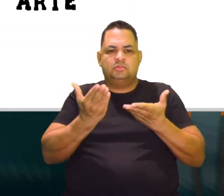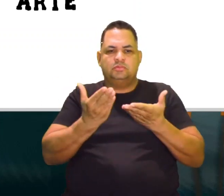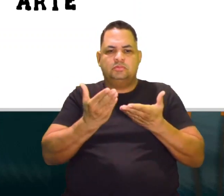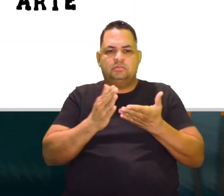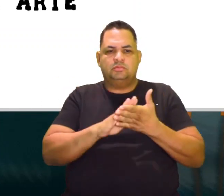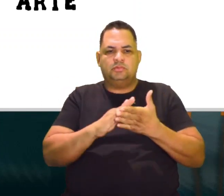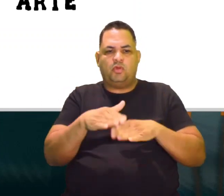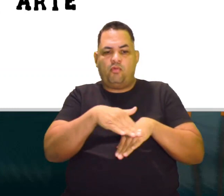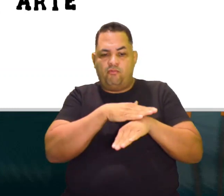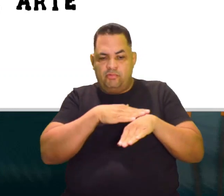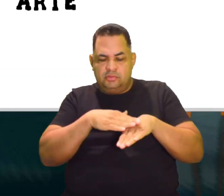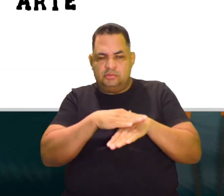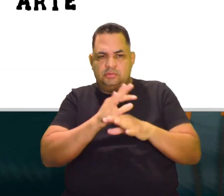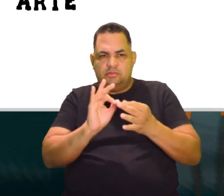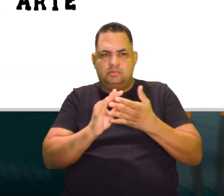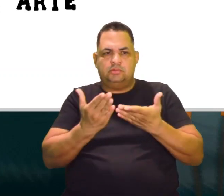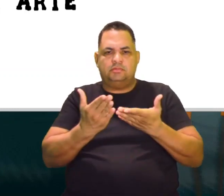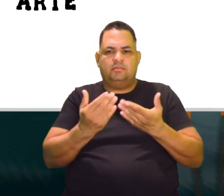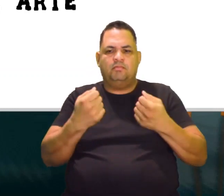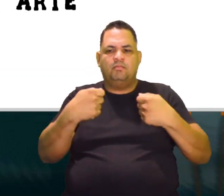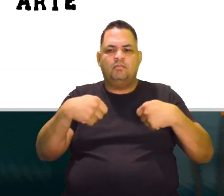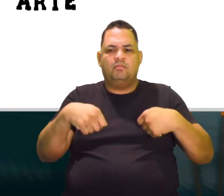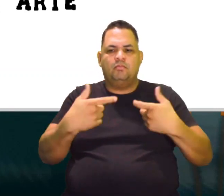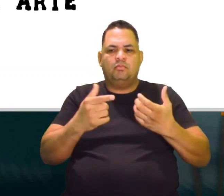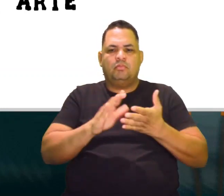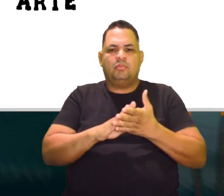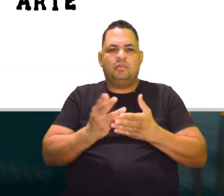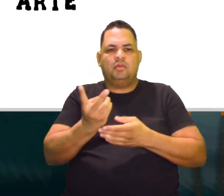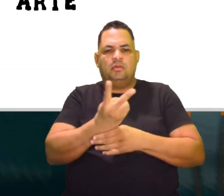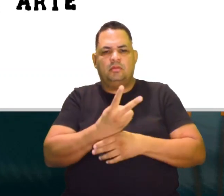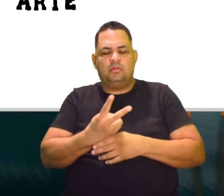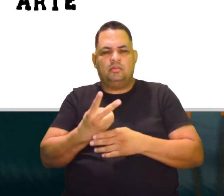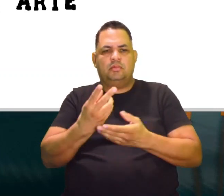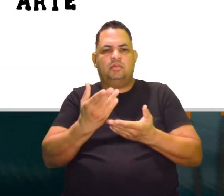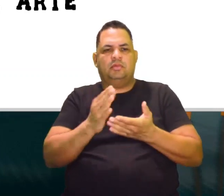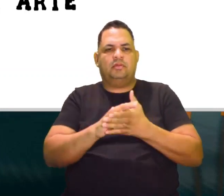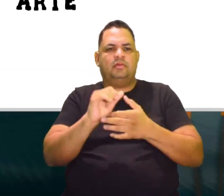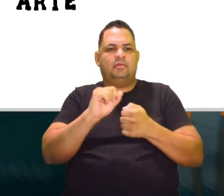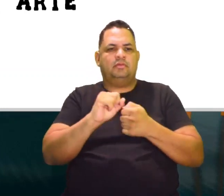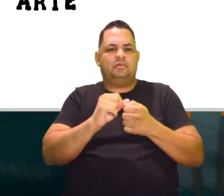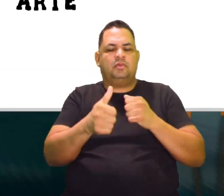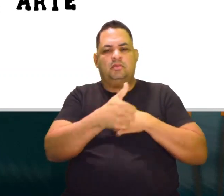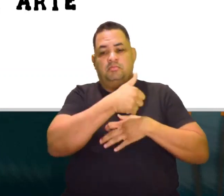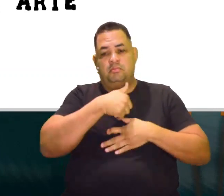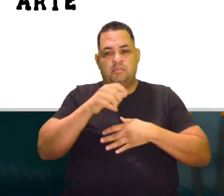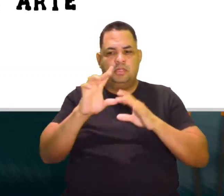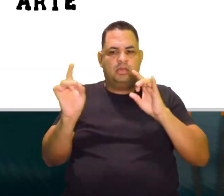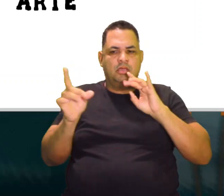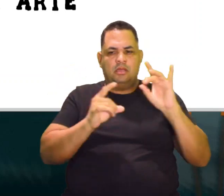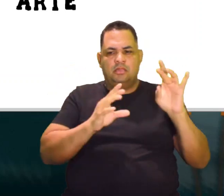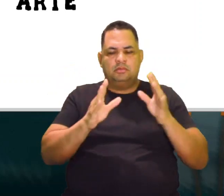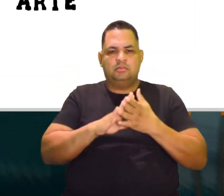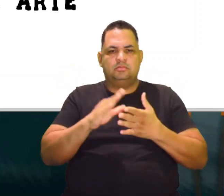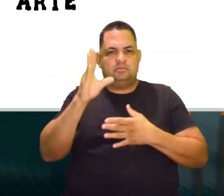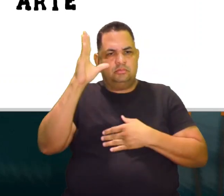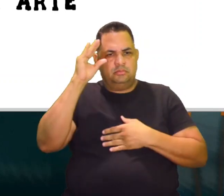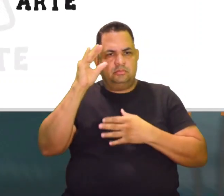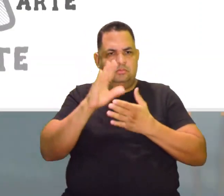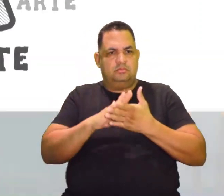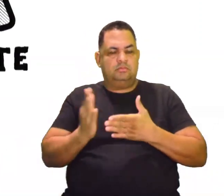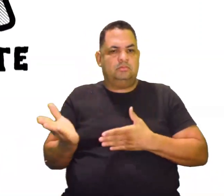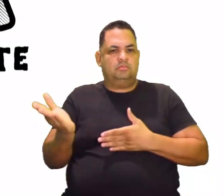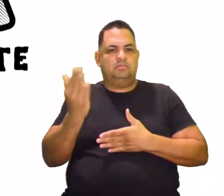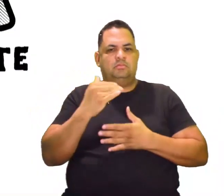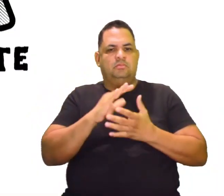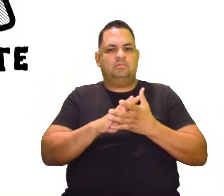tantas atividades, mas aí vocês podem buscar fazer aquilo que é mais significativo para vocês, mais interessante. Então, vamos para a tela, vamos